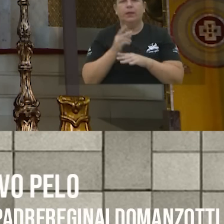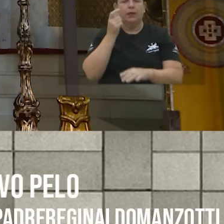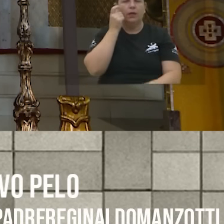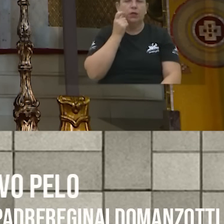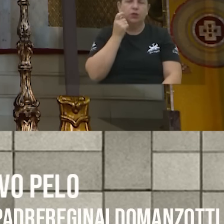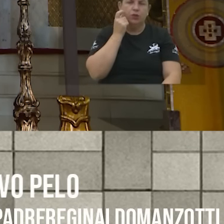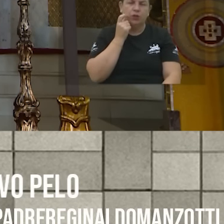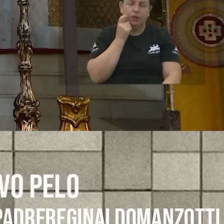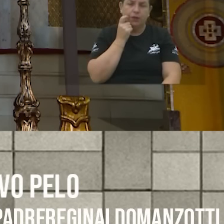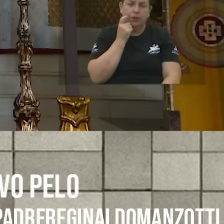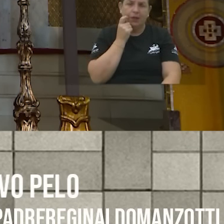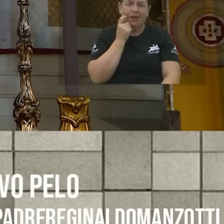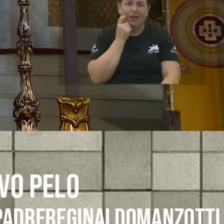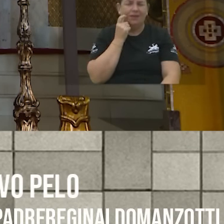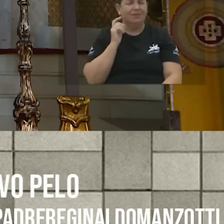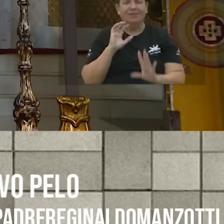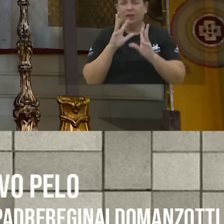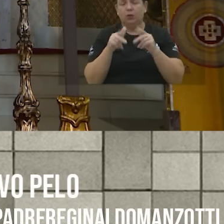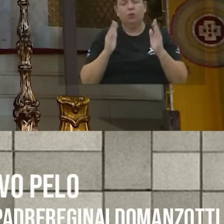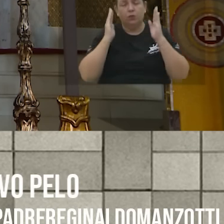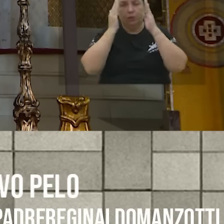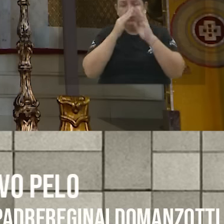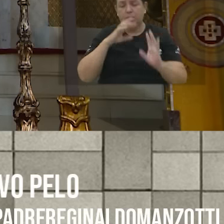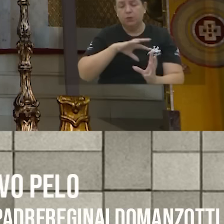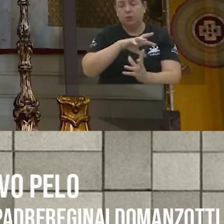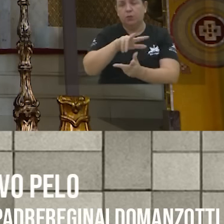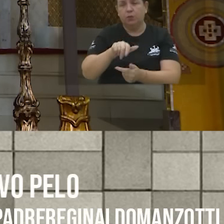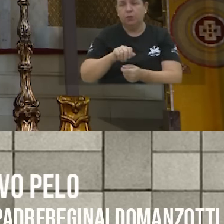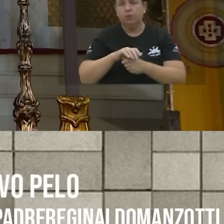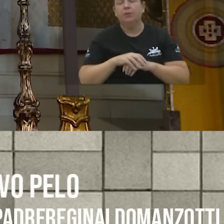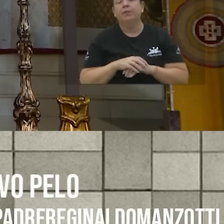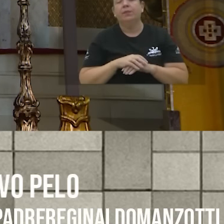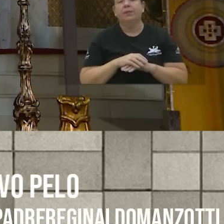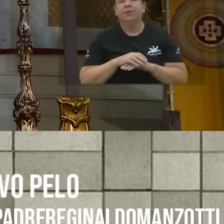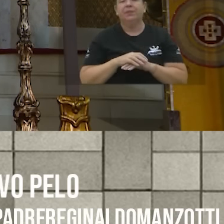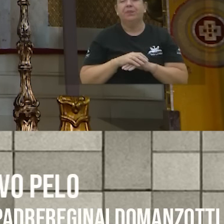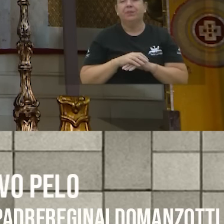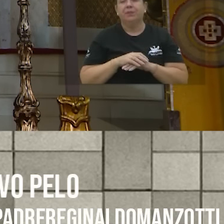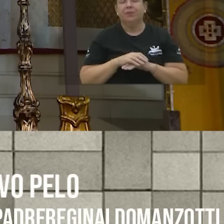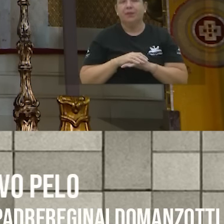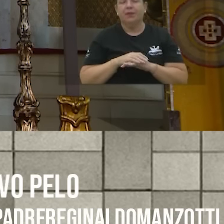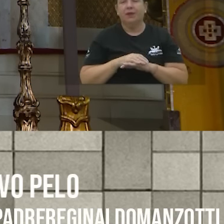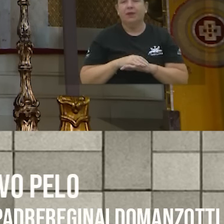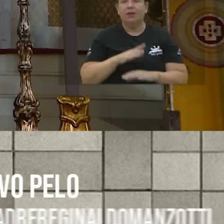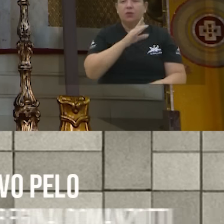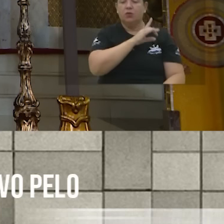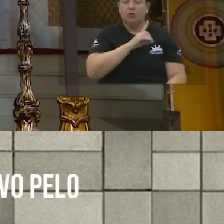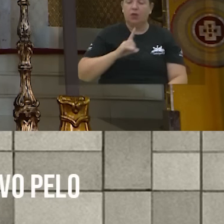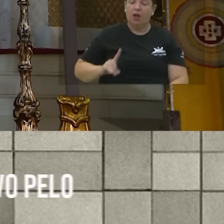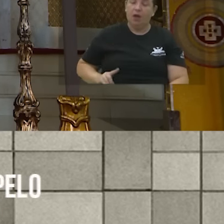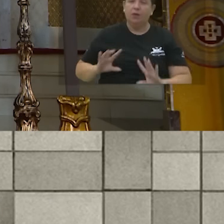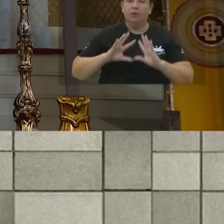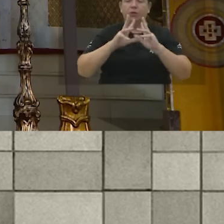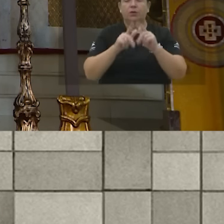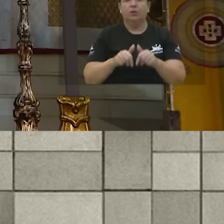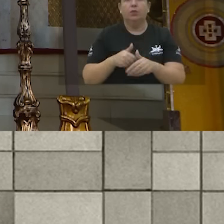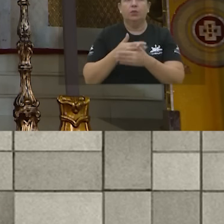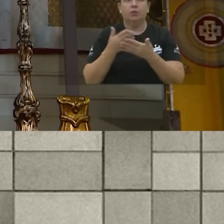emérito Pedro, os bispos do mundo inteiro, presbitério presbíteros, os diáconos e todos